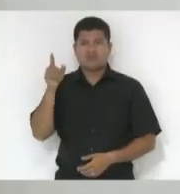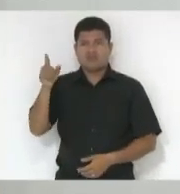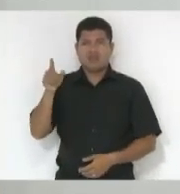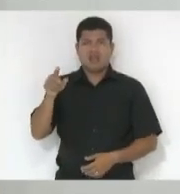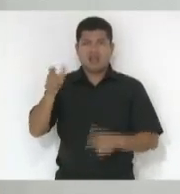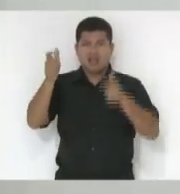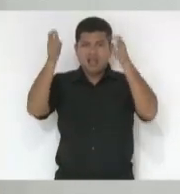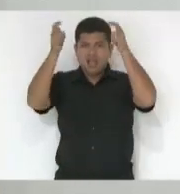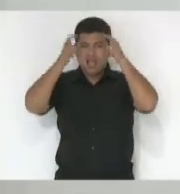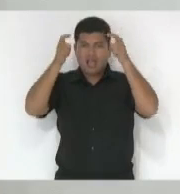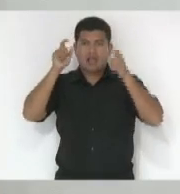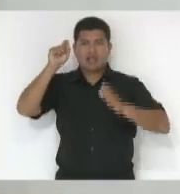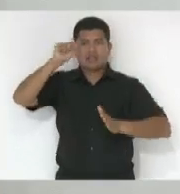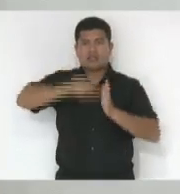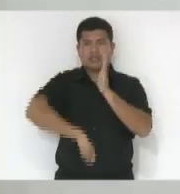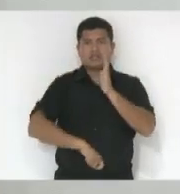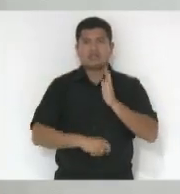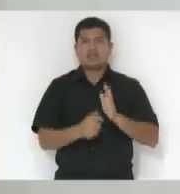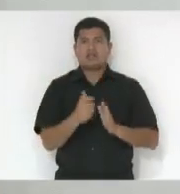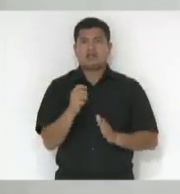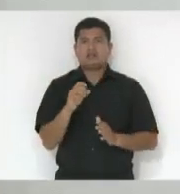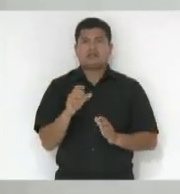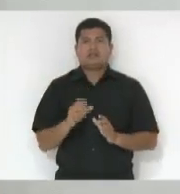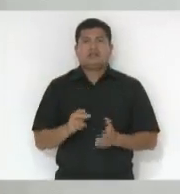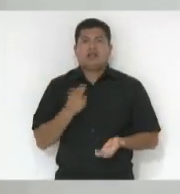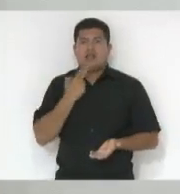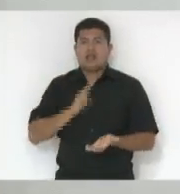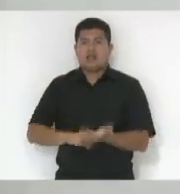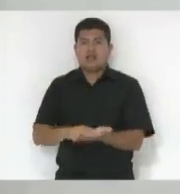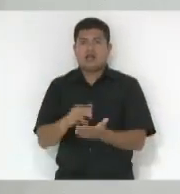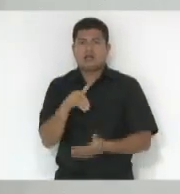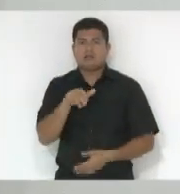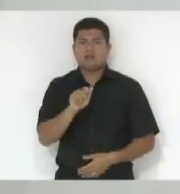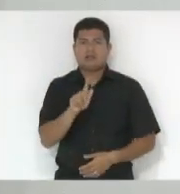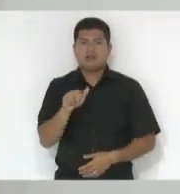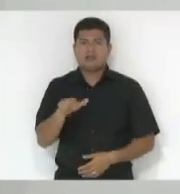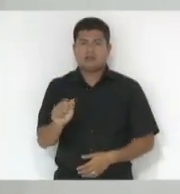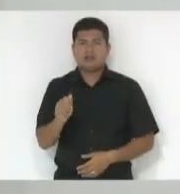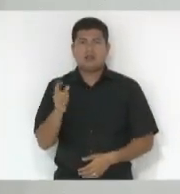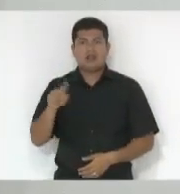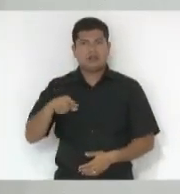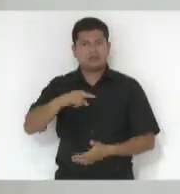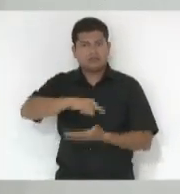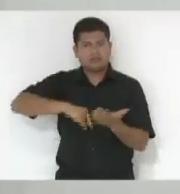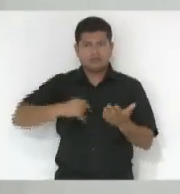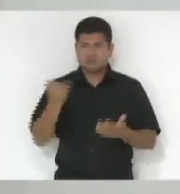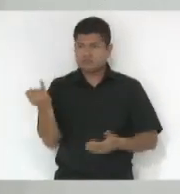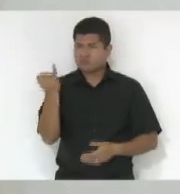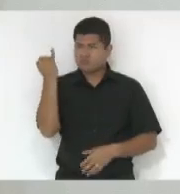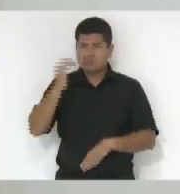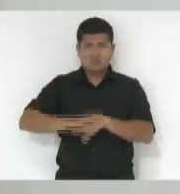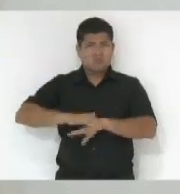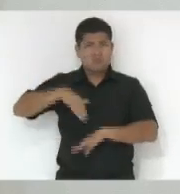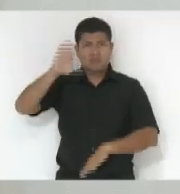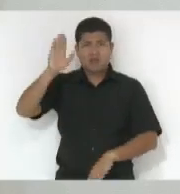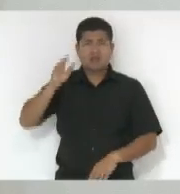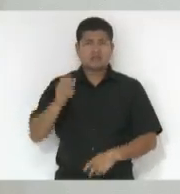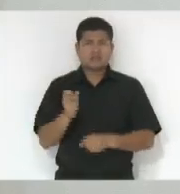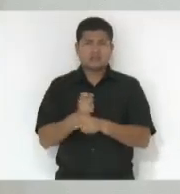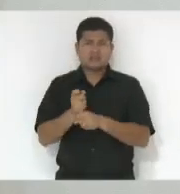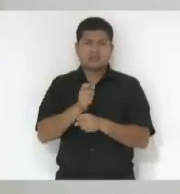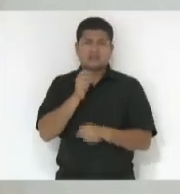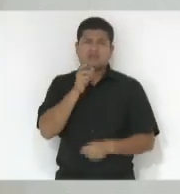a Carta Magna, que é o documento talvez mais importante e mais antigo quando se trata